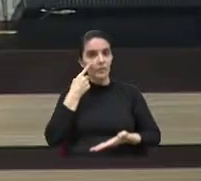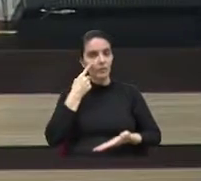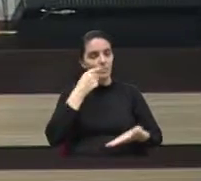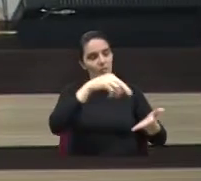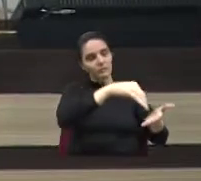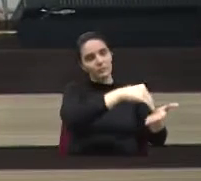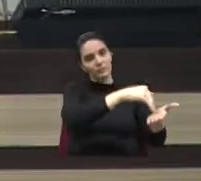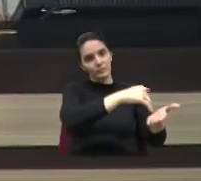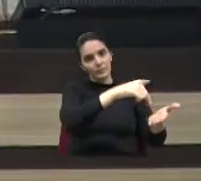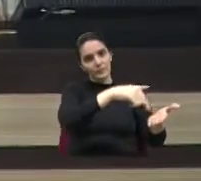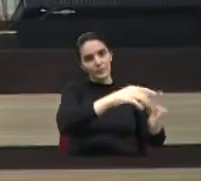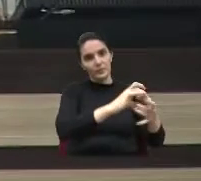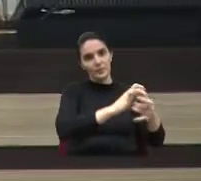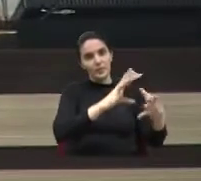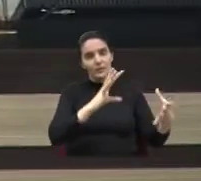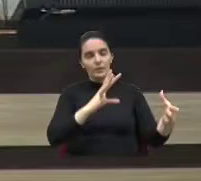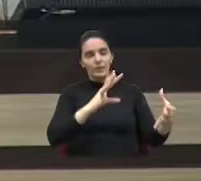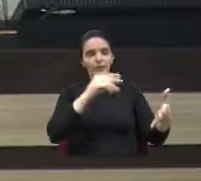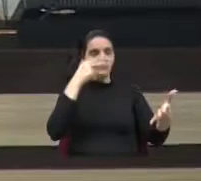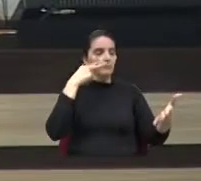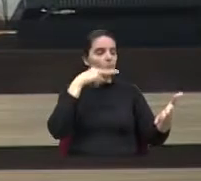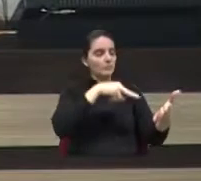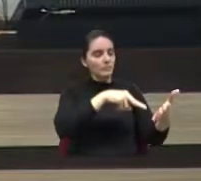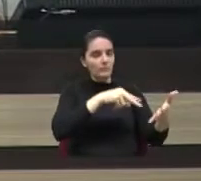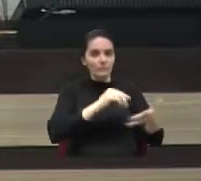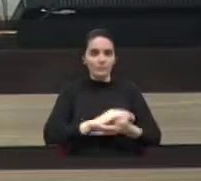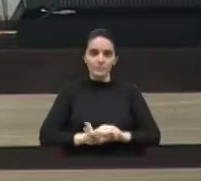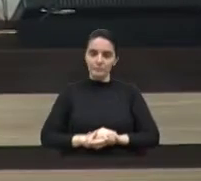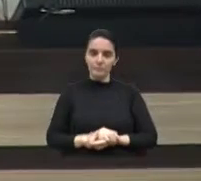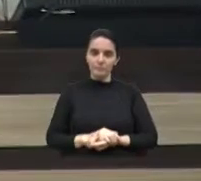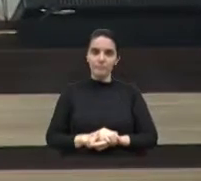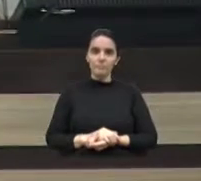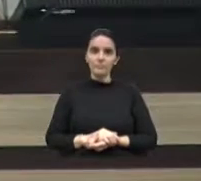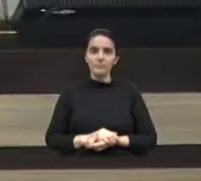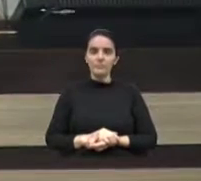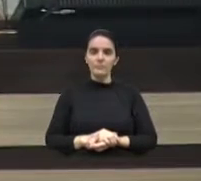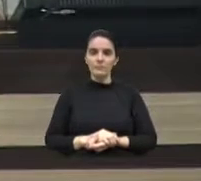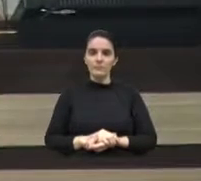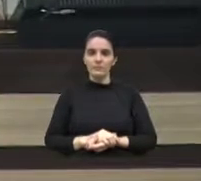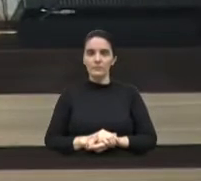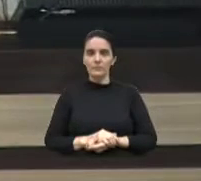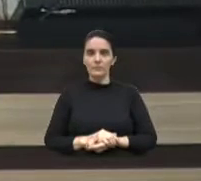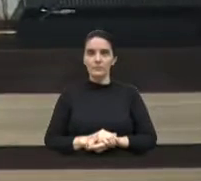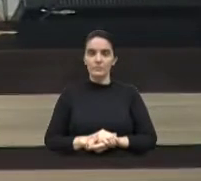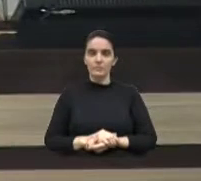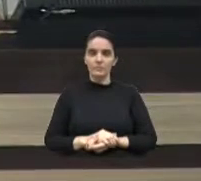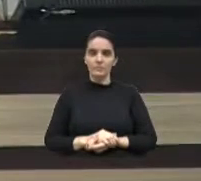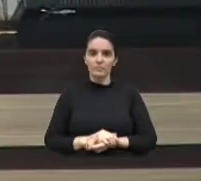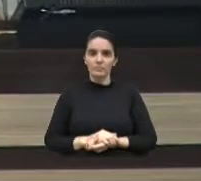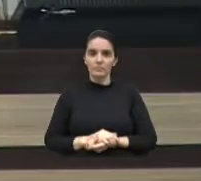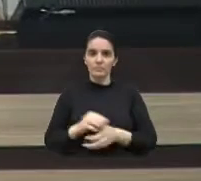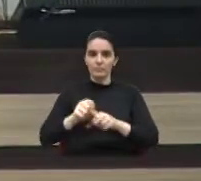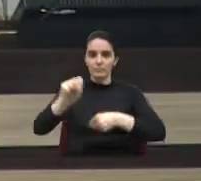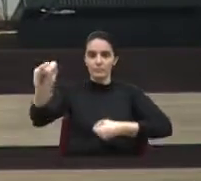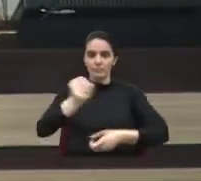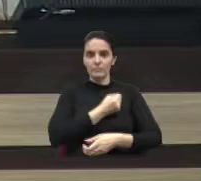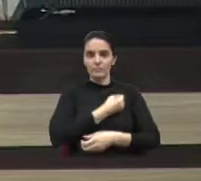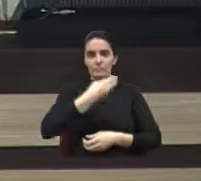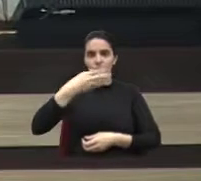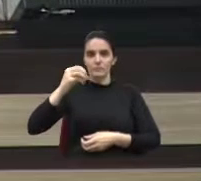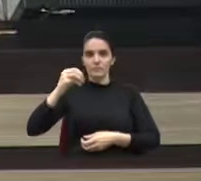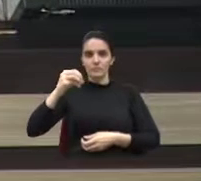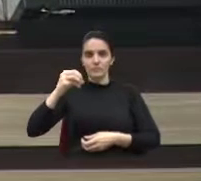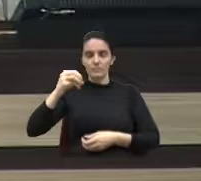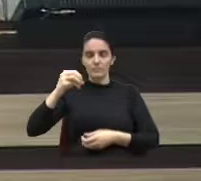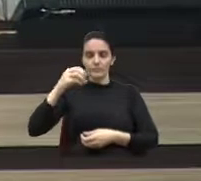estará disponível na Secretaria da Câmara Municipal. Ofício número